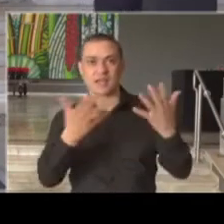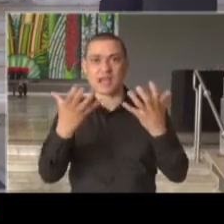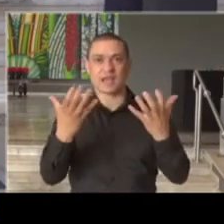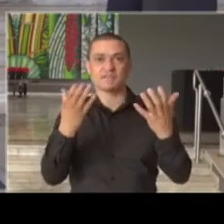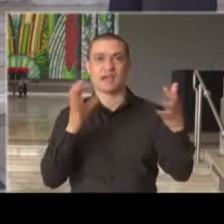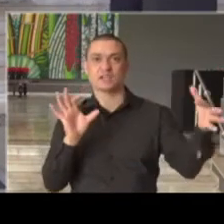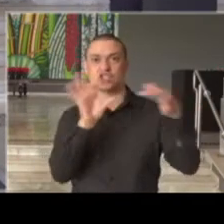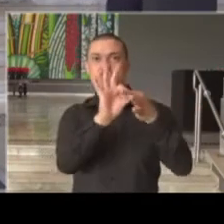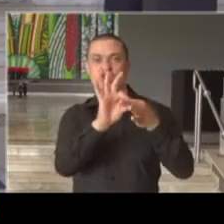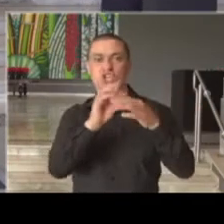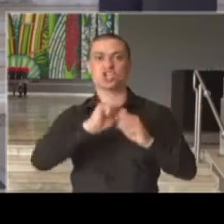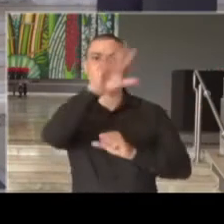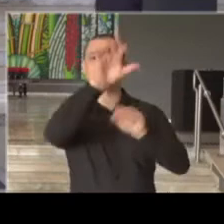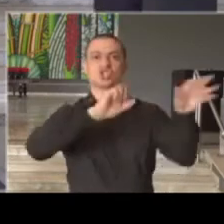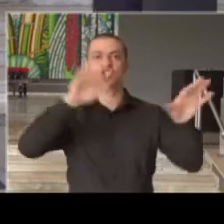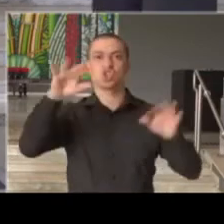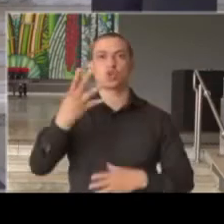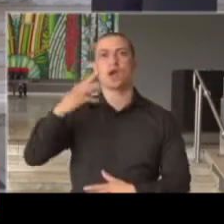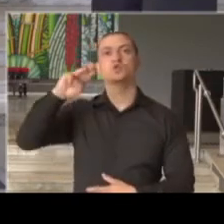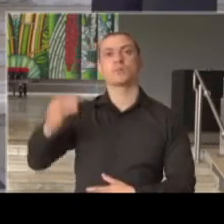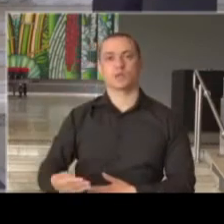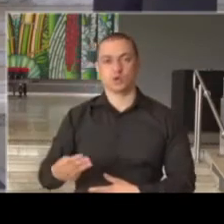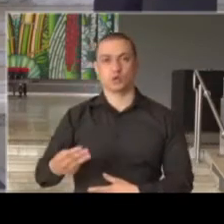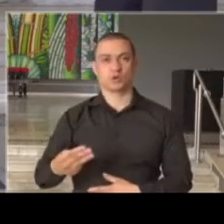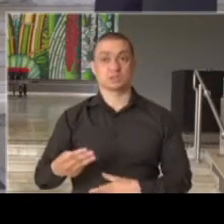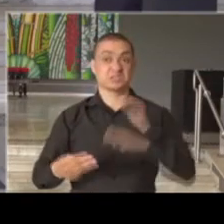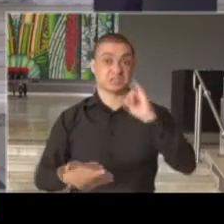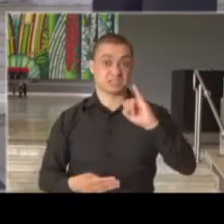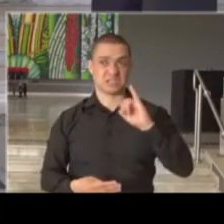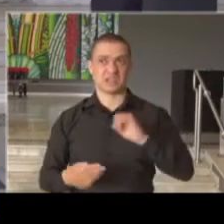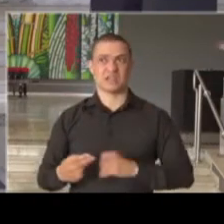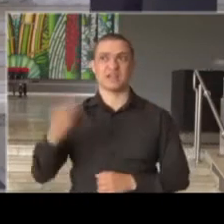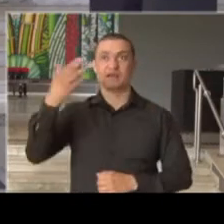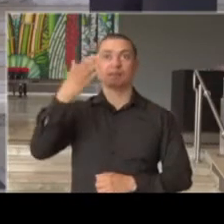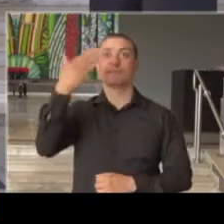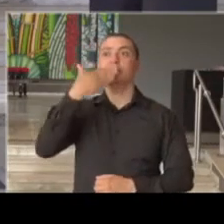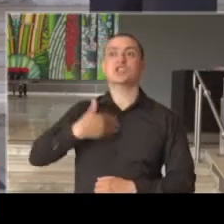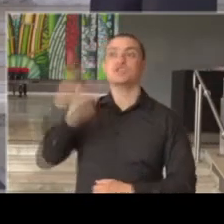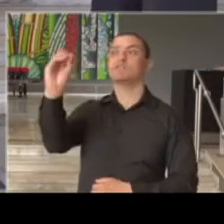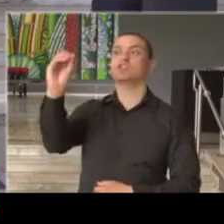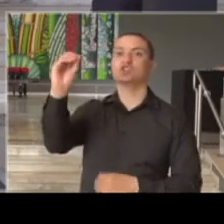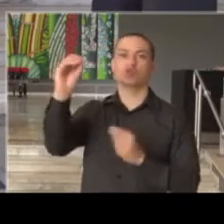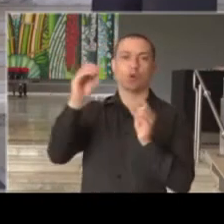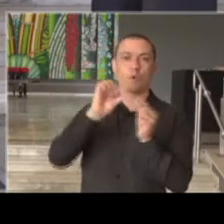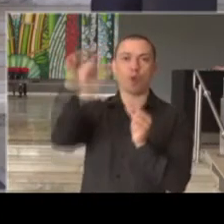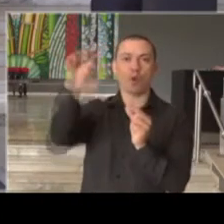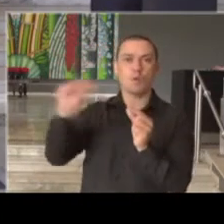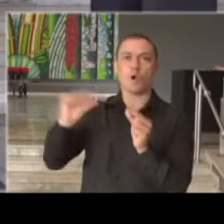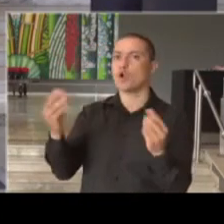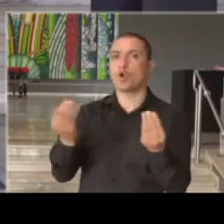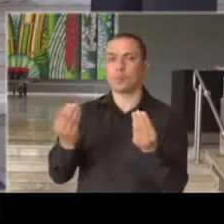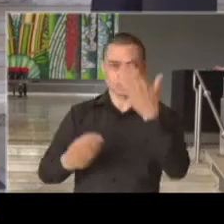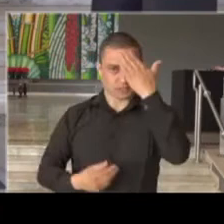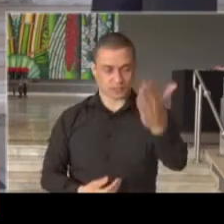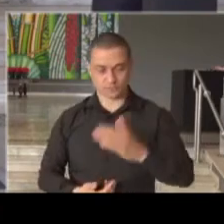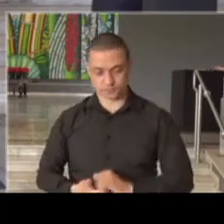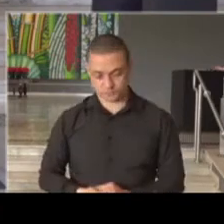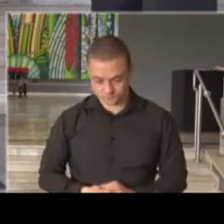ser planejada essa distribuição das 4 milhões, assim, se 20 pedirem, proporcional à população, enfim. Obrigado.